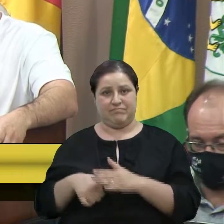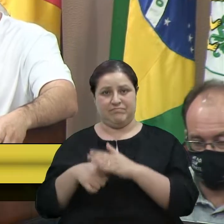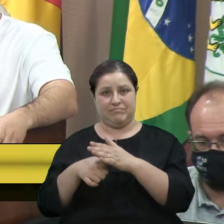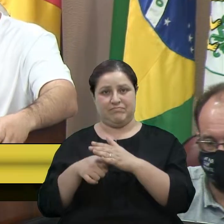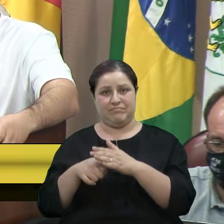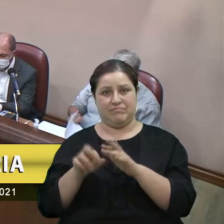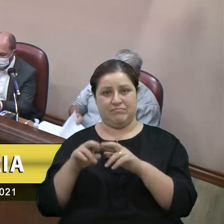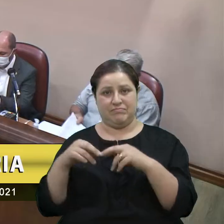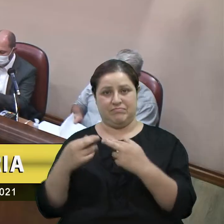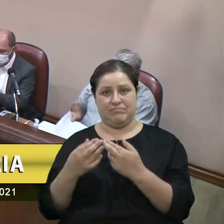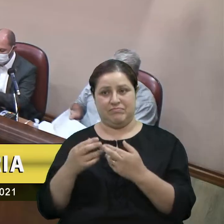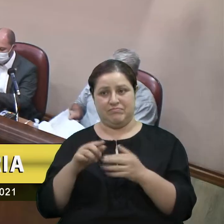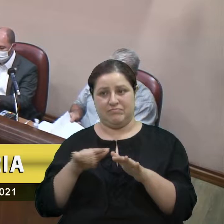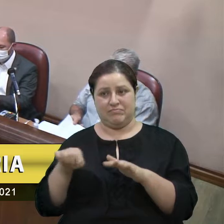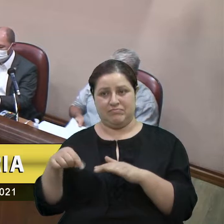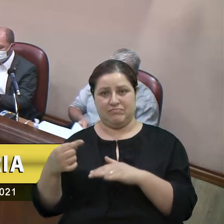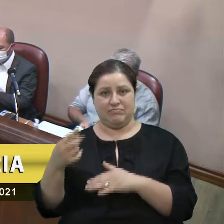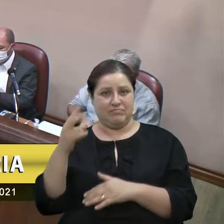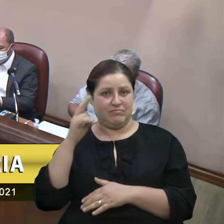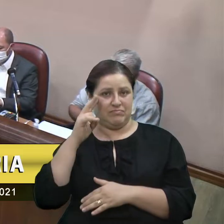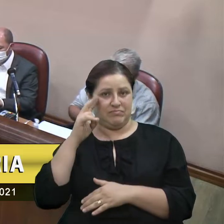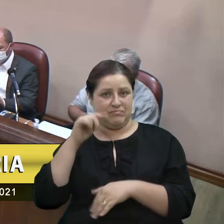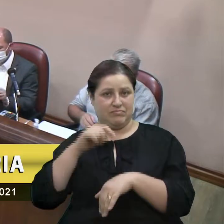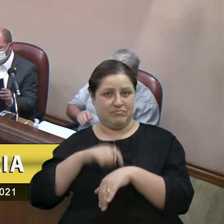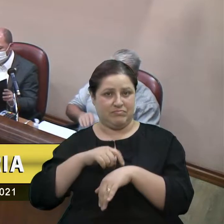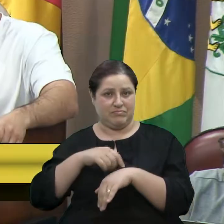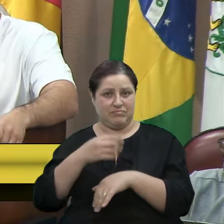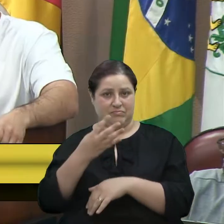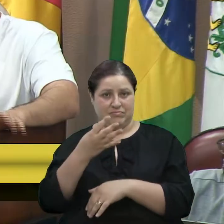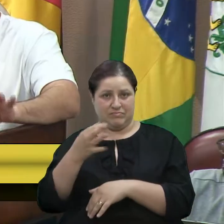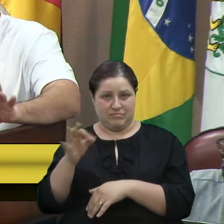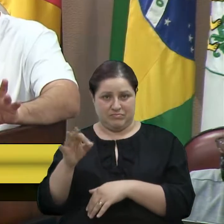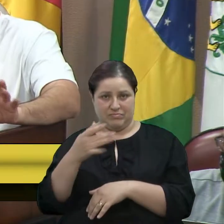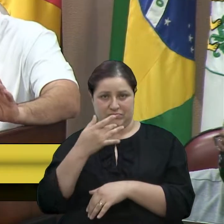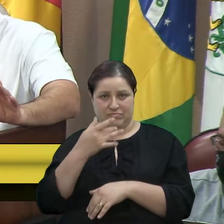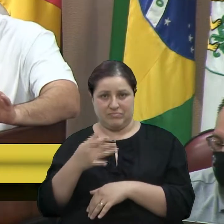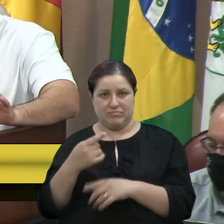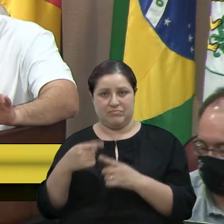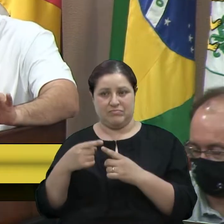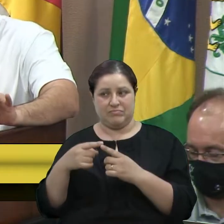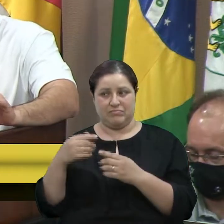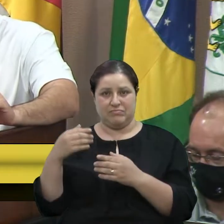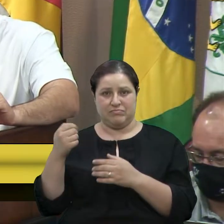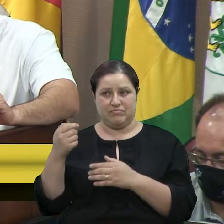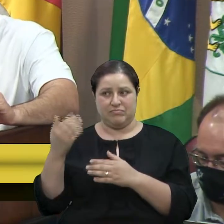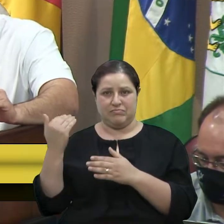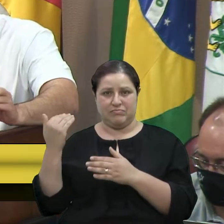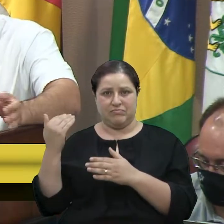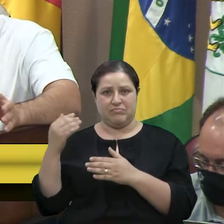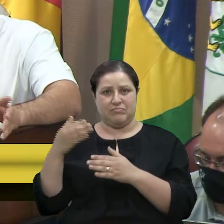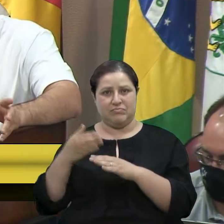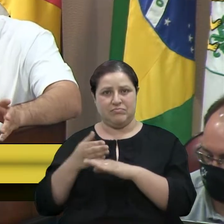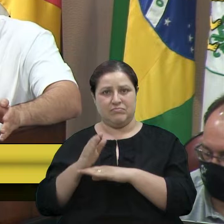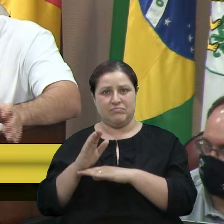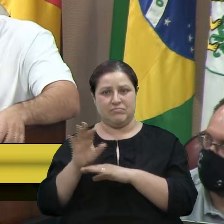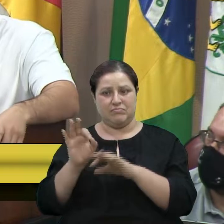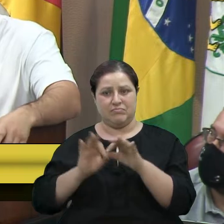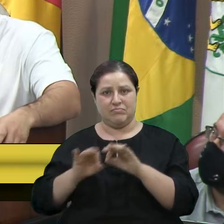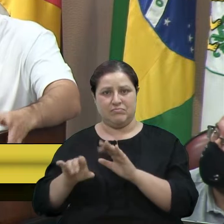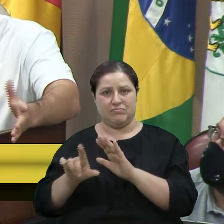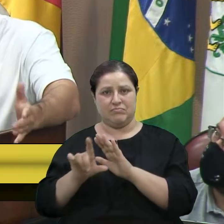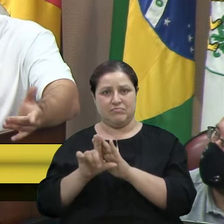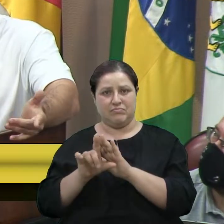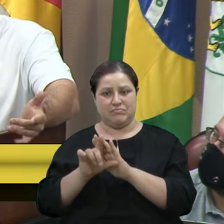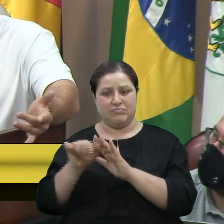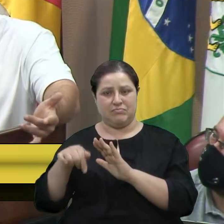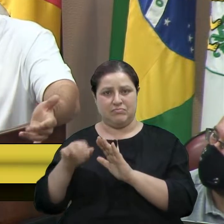para a semana que vem, na segunda-feira, às 16h, porque recentemente nós aprovamos um projeto de lei